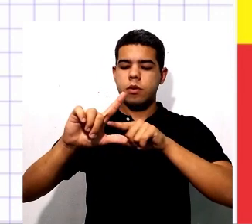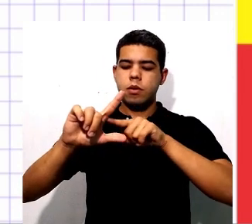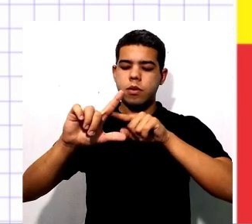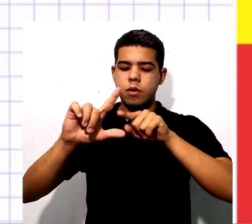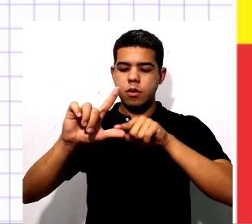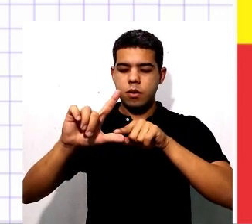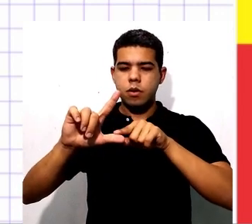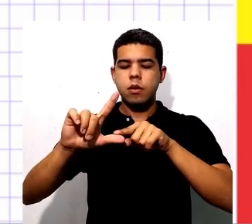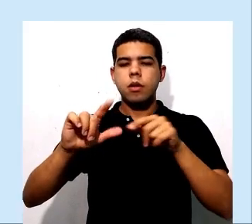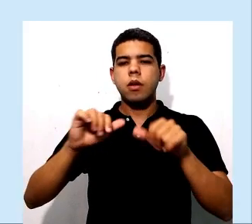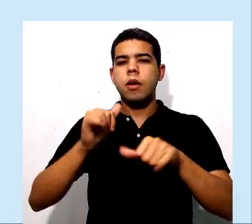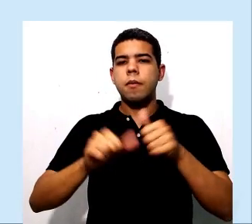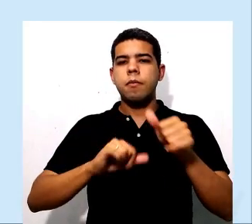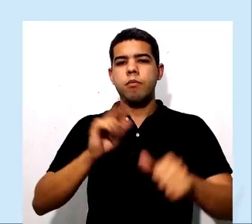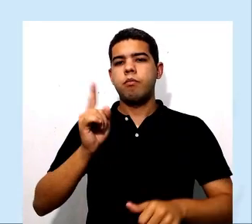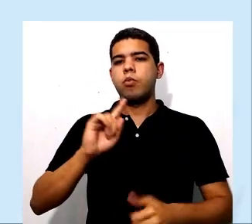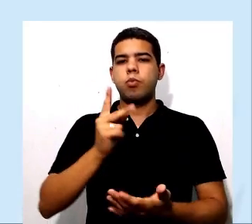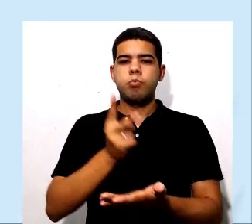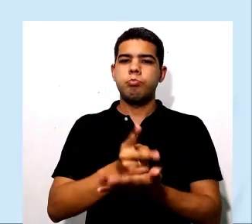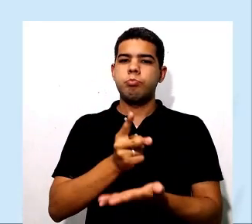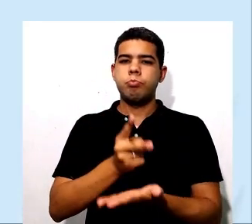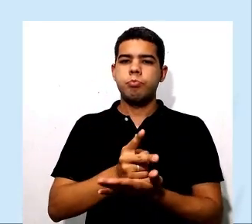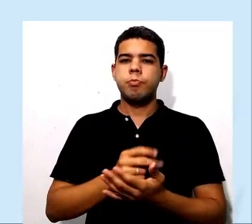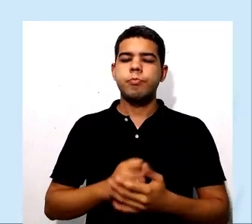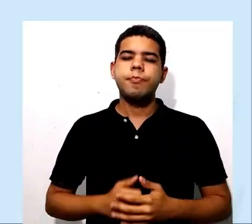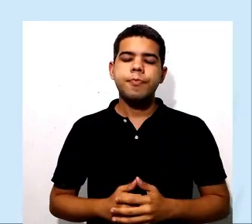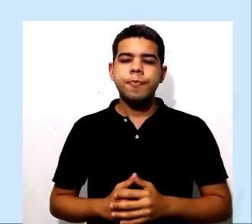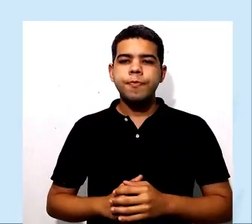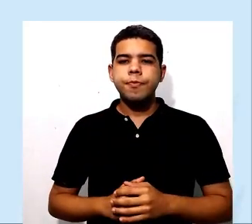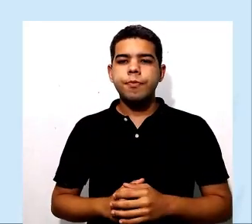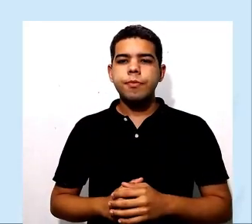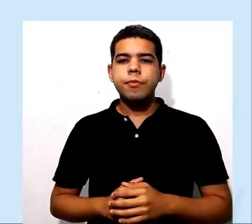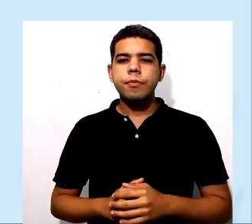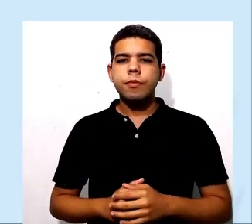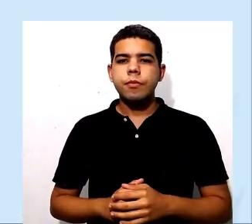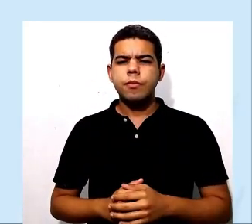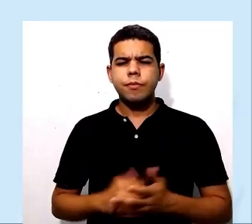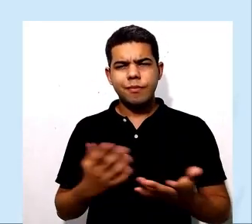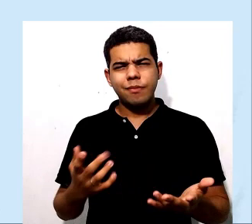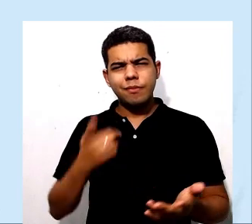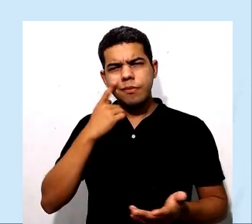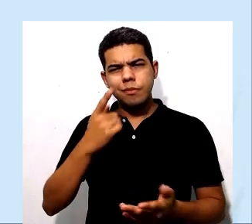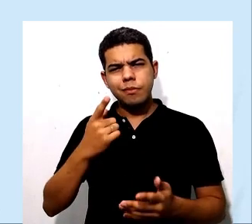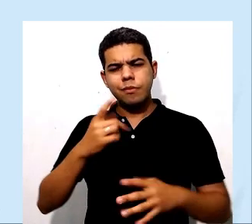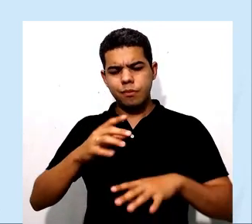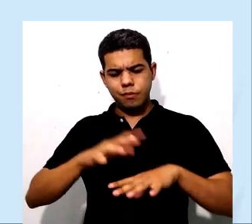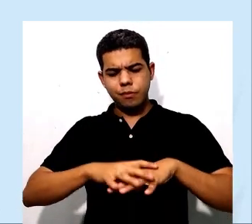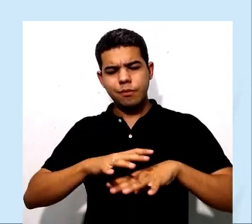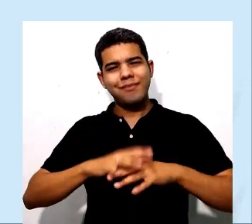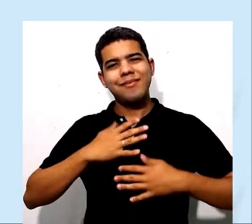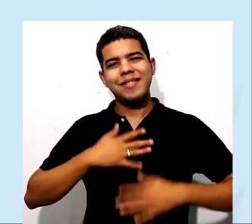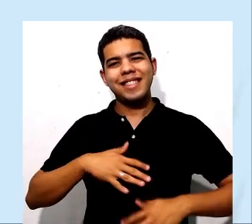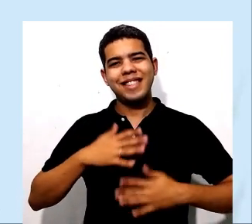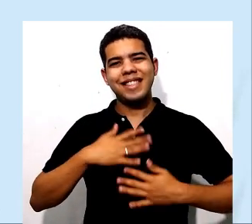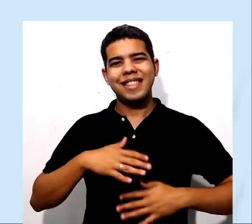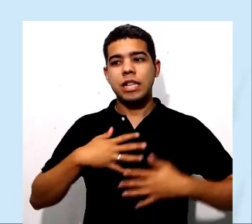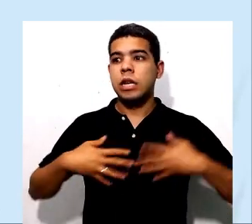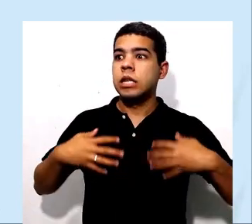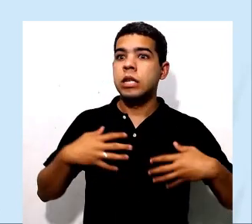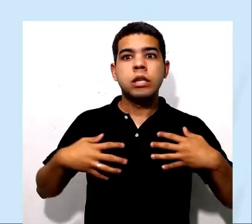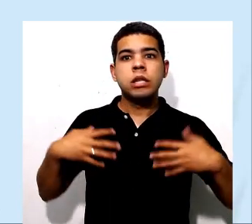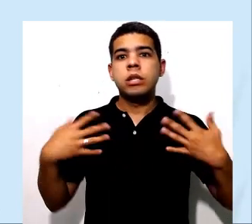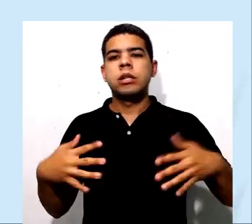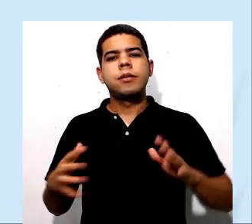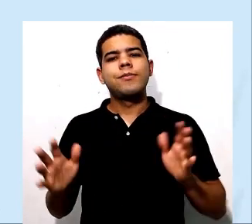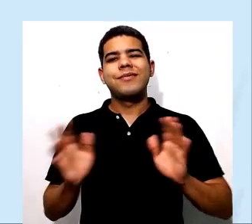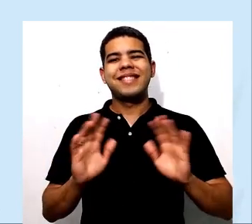mesmo. Beleza? Tá vendo que matemática é tranquilo? Sem estresse, sem aperreio. E nesse exemplo, nesse